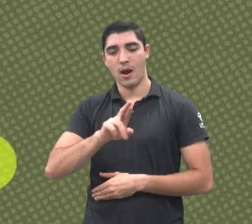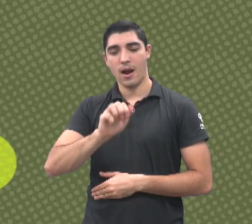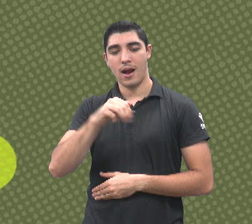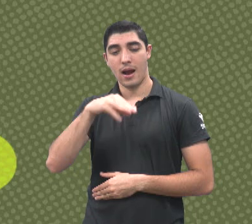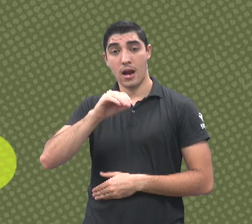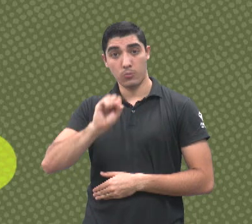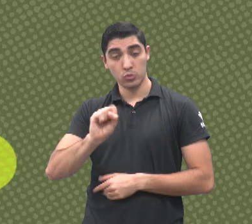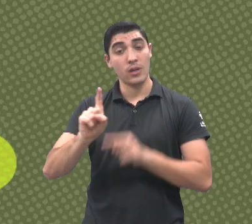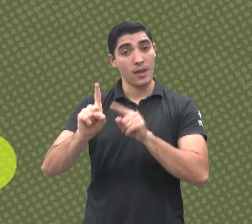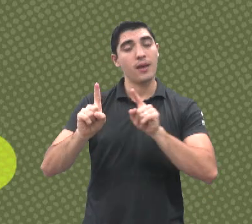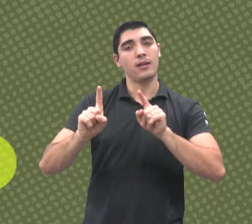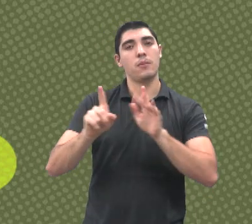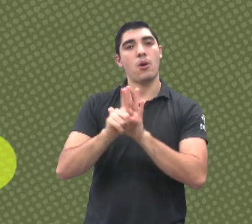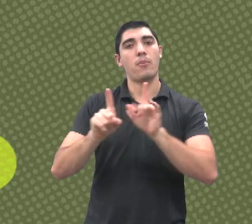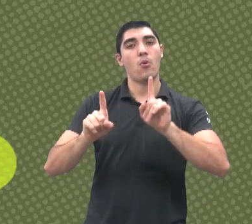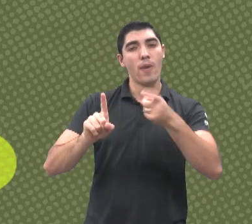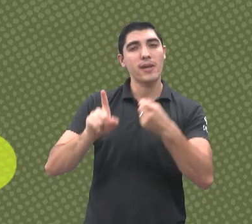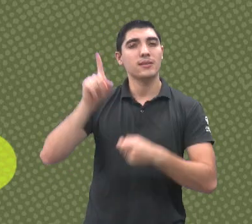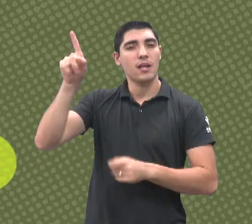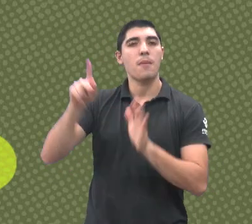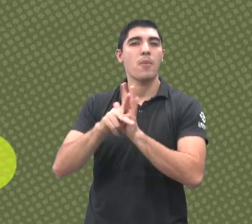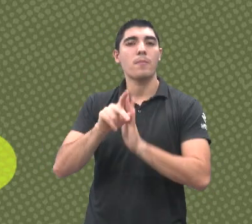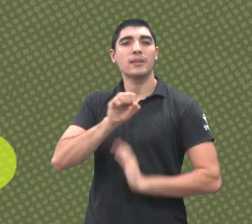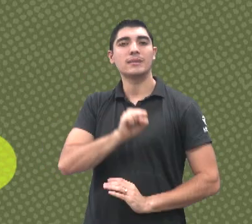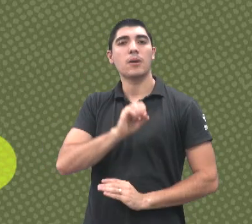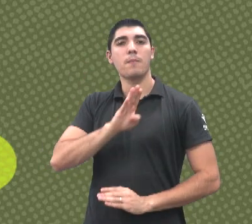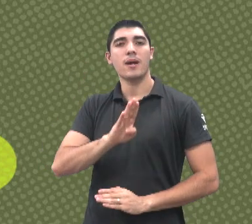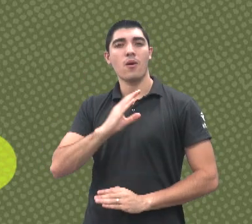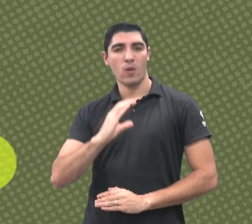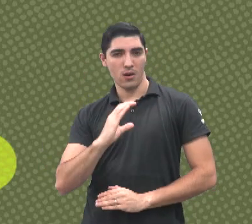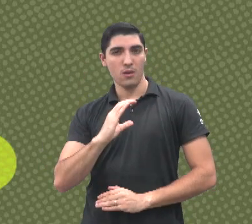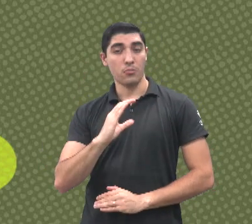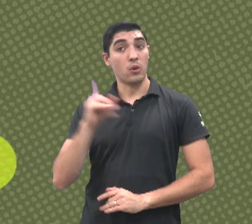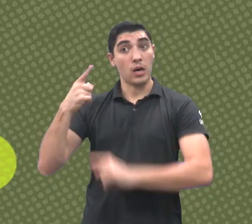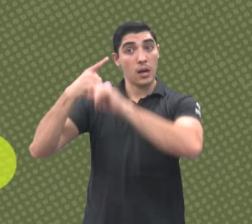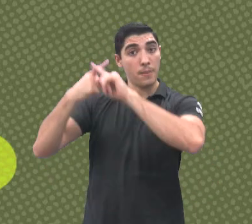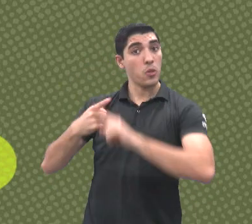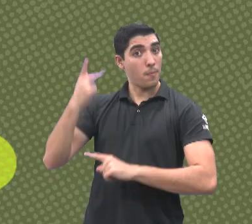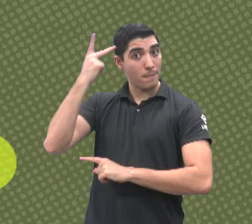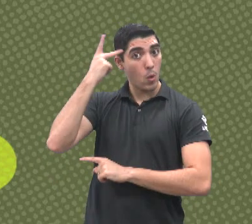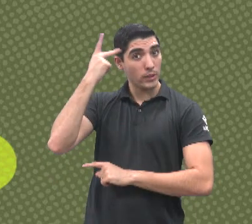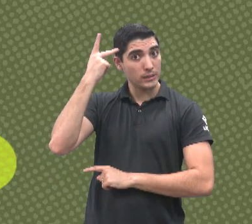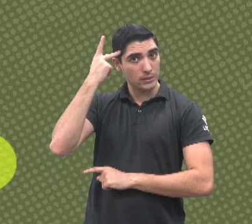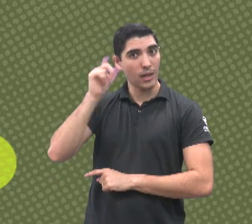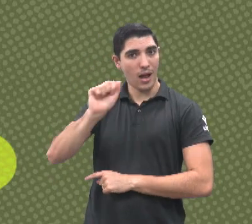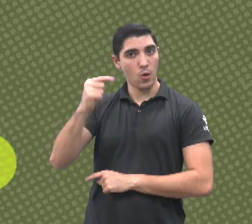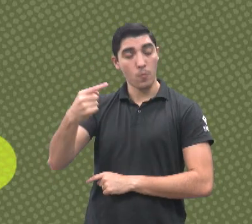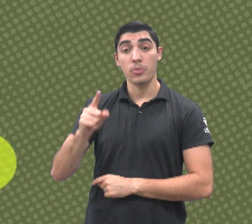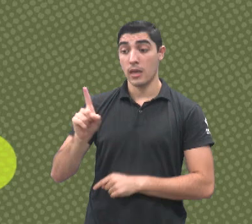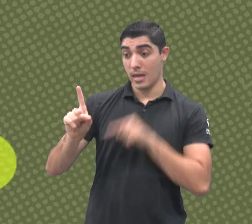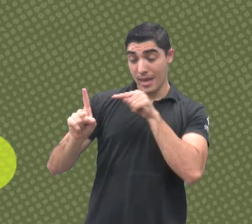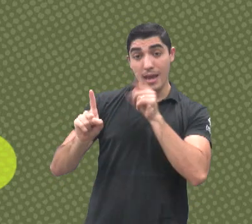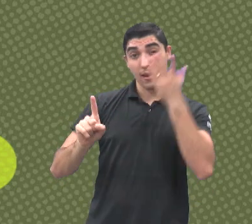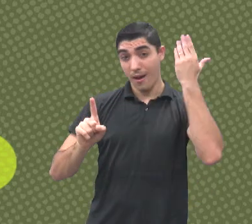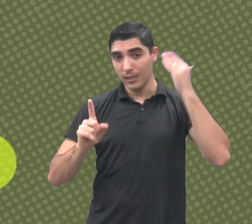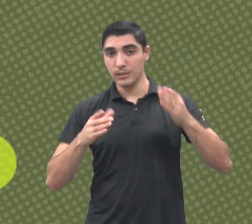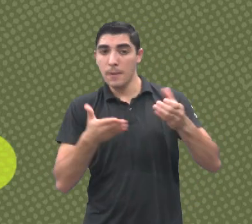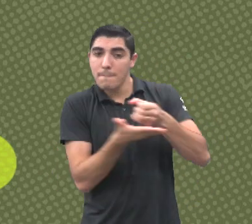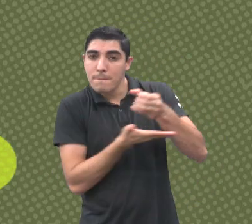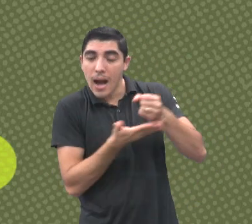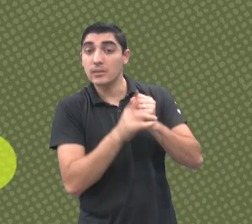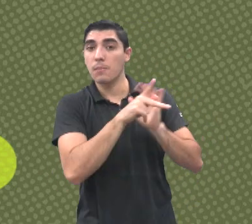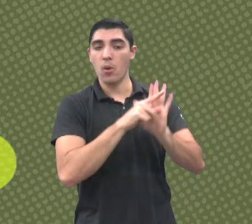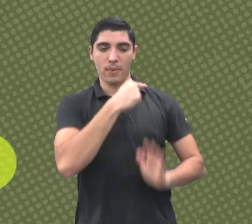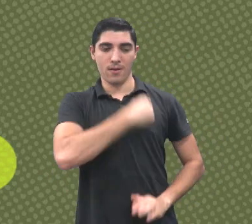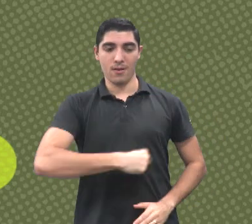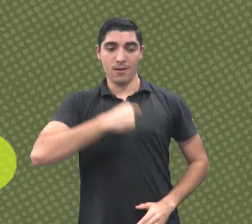São Bernardo Futebol Clube, o São Bernardo que está aí na primeira divisão do Paulistão, né, o jogador é formado nas categorias de base do Grêmio, em